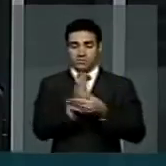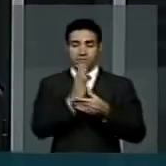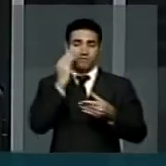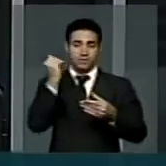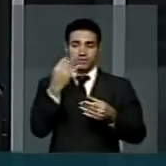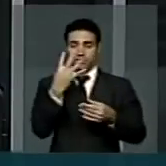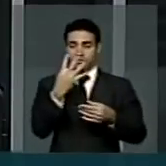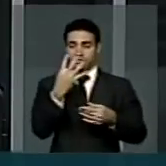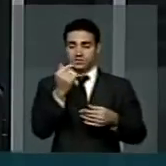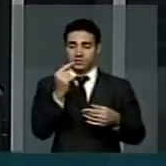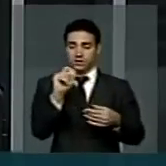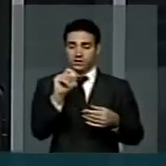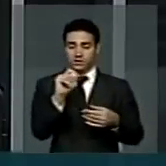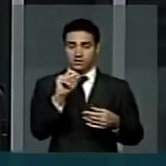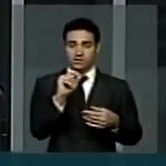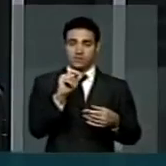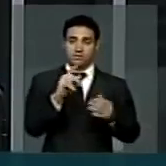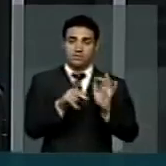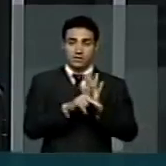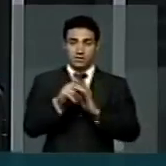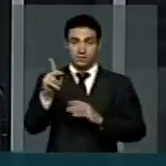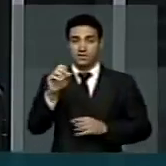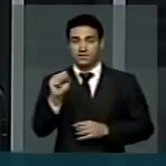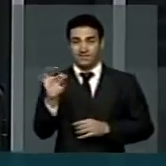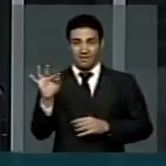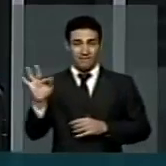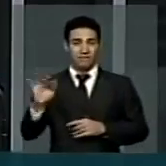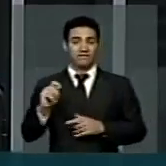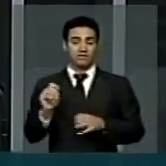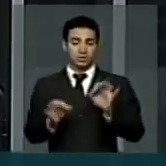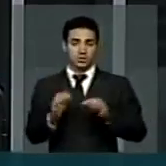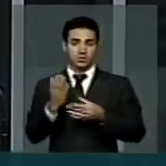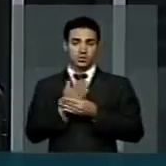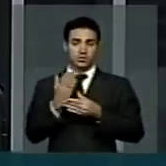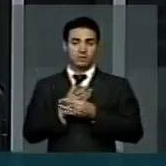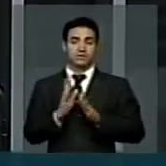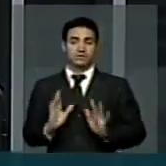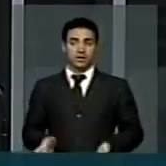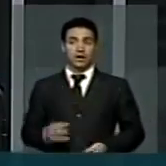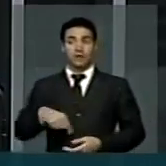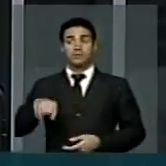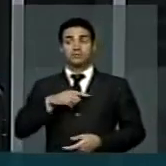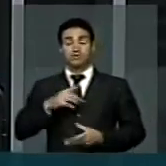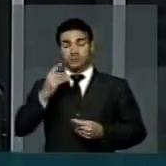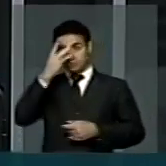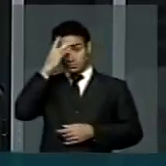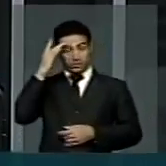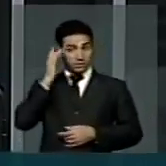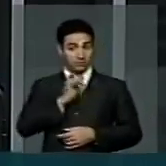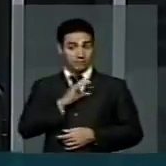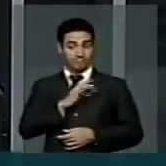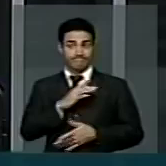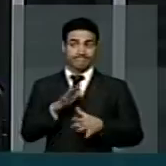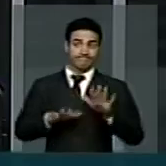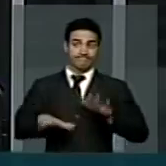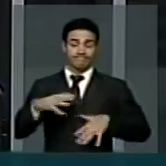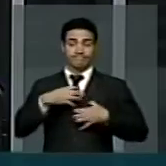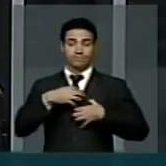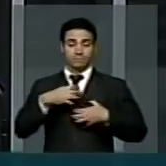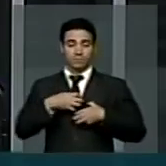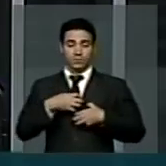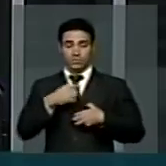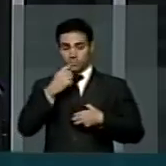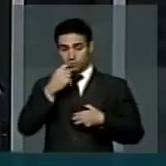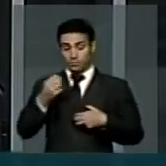número 470 pelo Supremo Tribunal Federal ainda é um fantasma que assombra muita gente nos 3 poderes. A mais